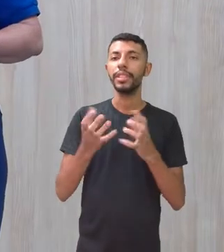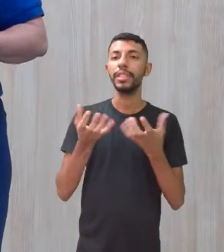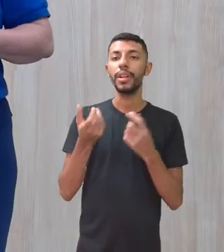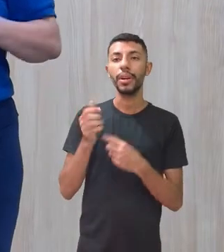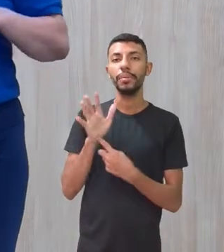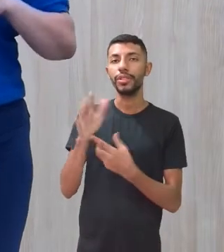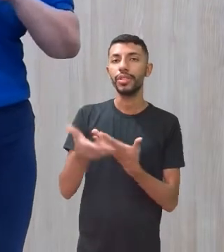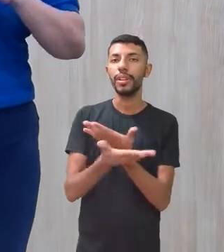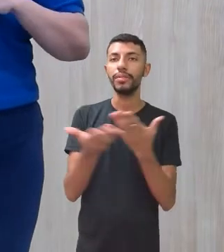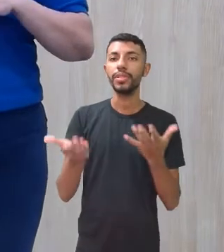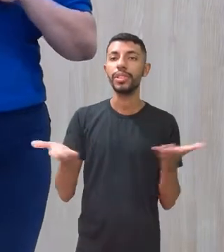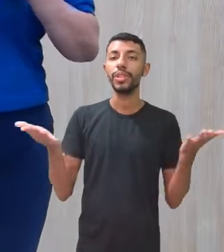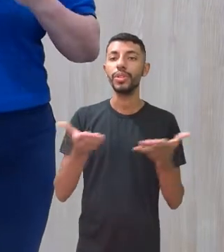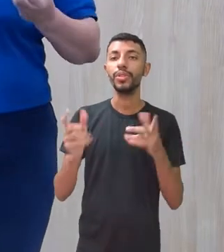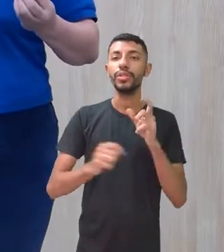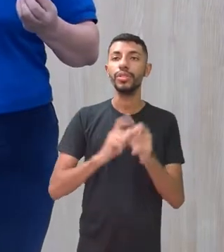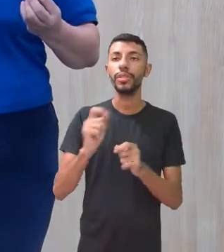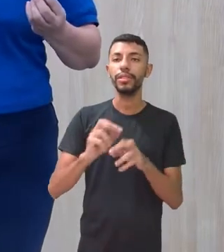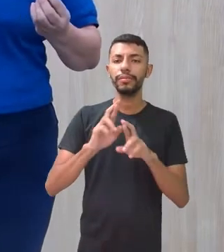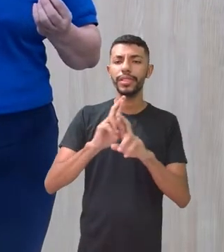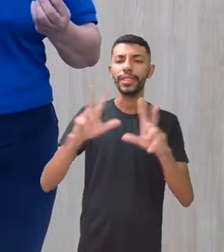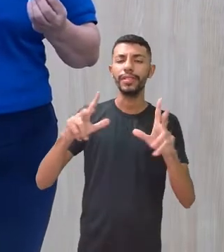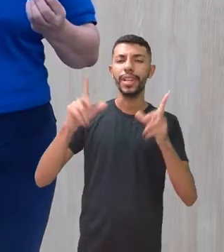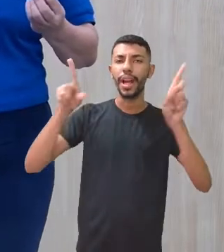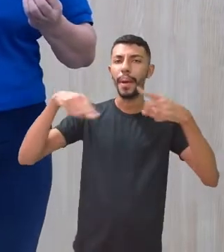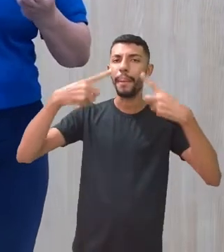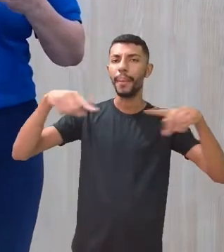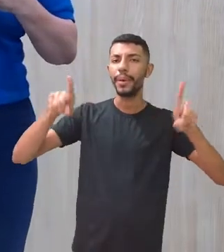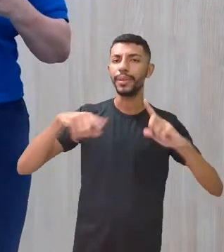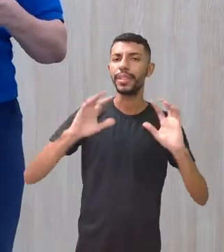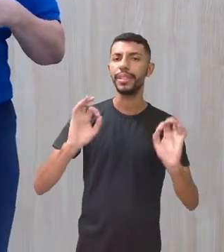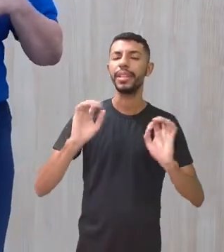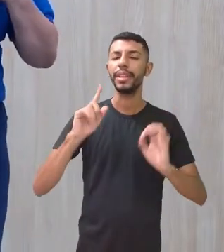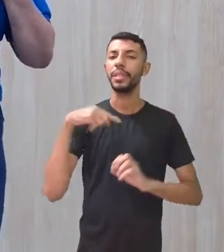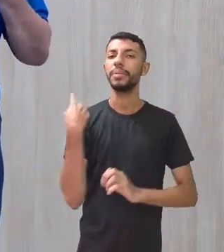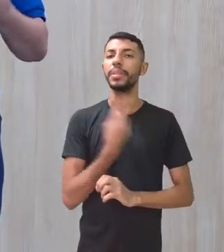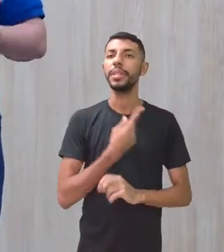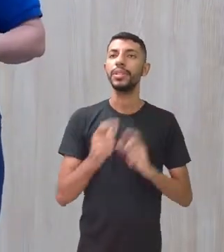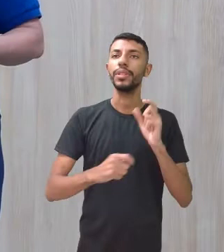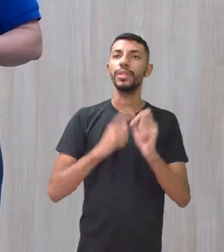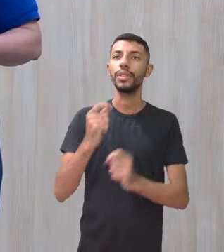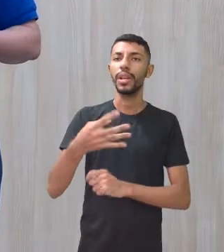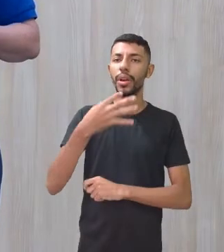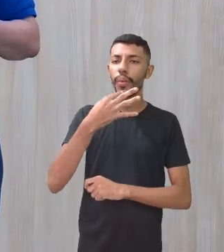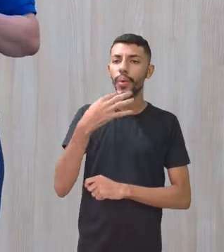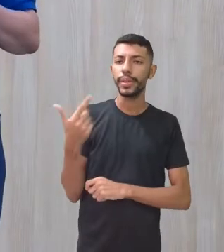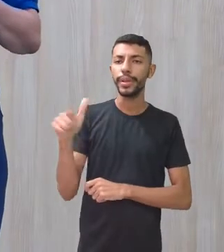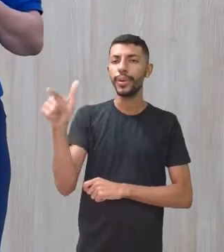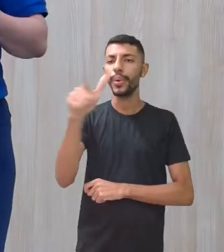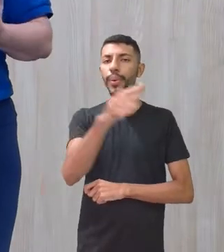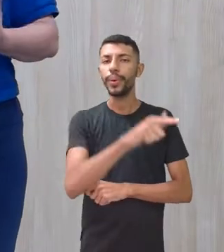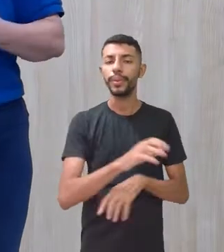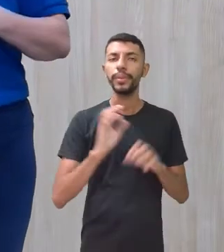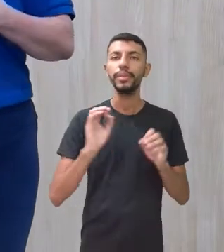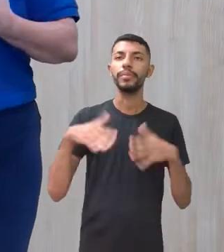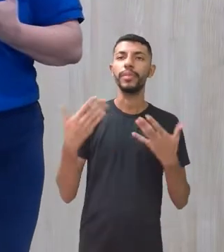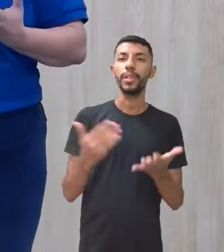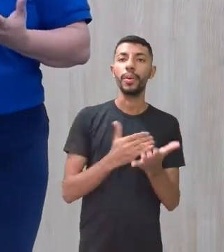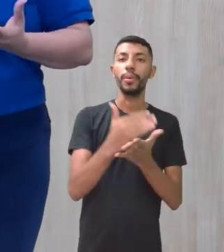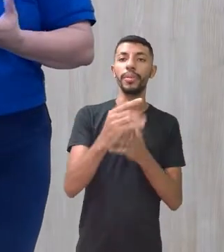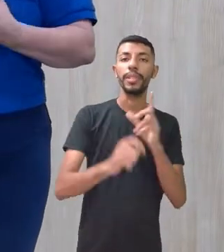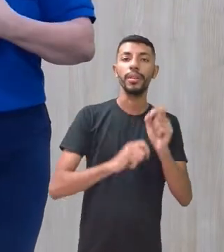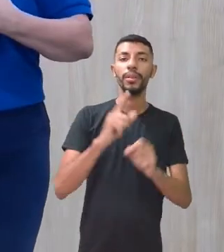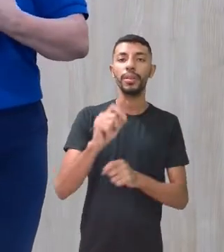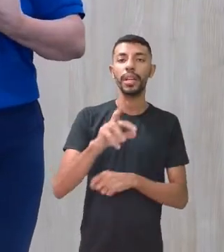para vocês hoje uma diversidade de música, para a gente ir conhecendo outras coisas. Então, eu comecei com o